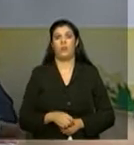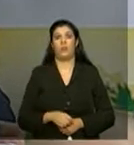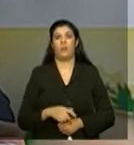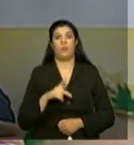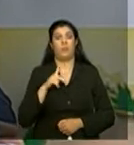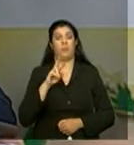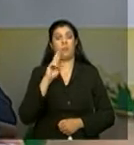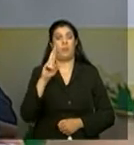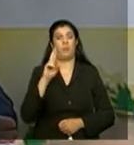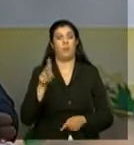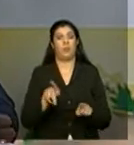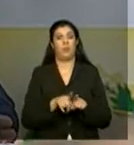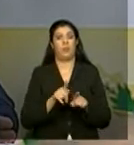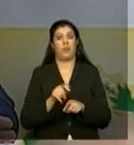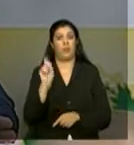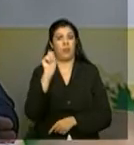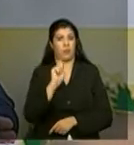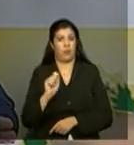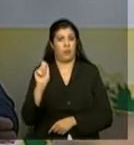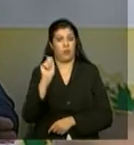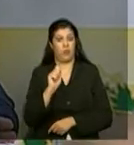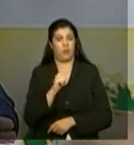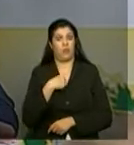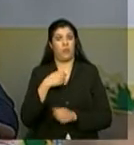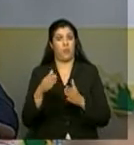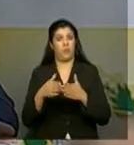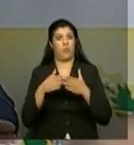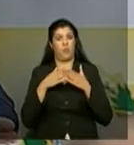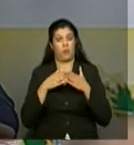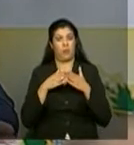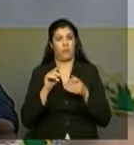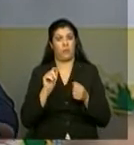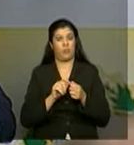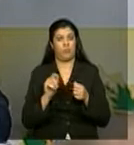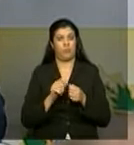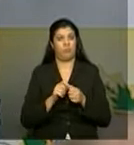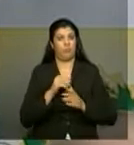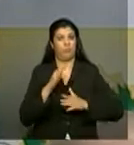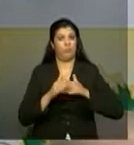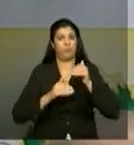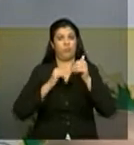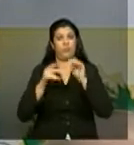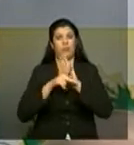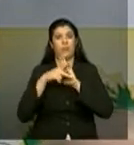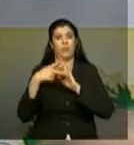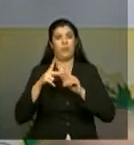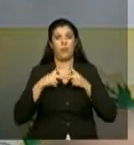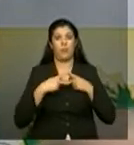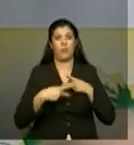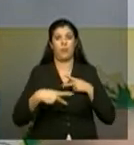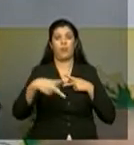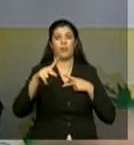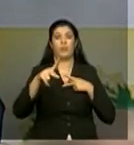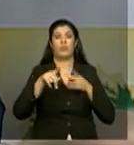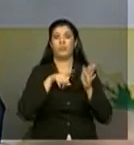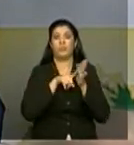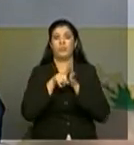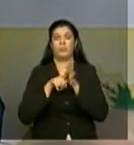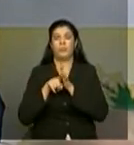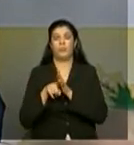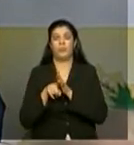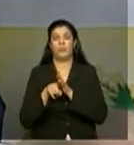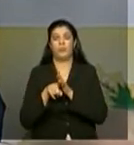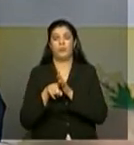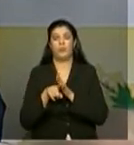autoridades argentinas ano nos permitirá fazer o avanço desse processo de investigação